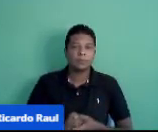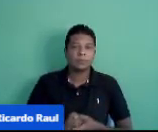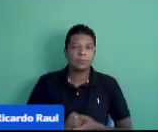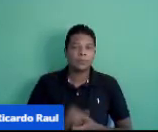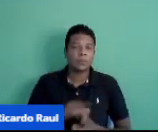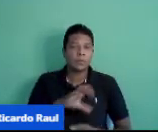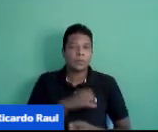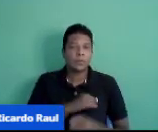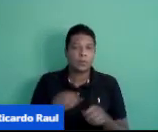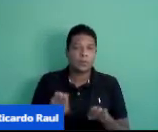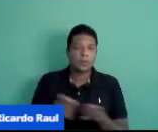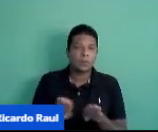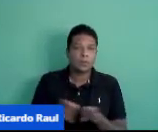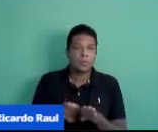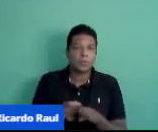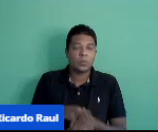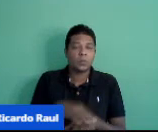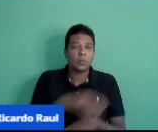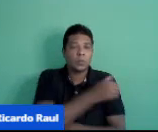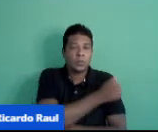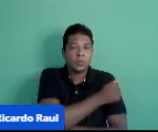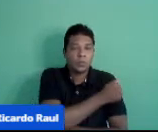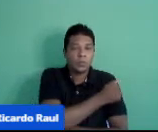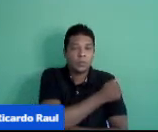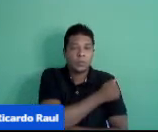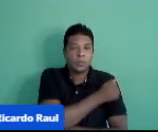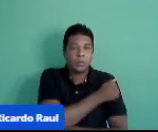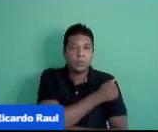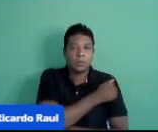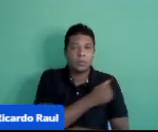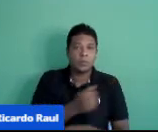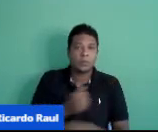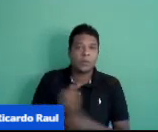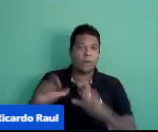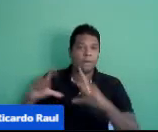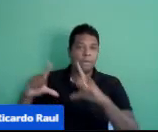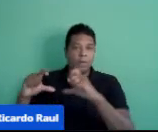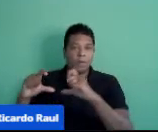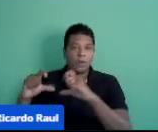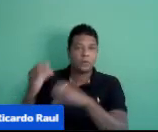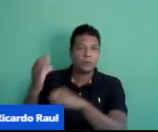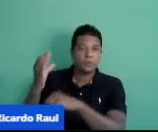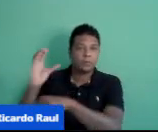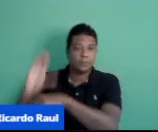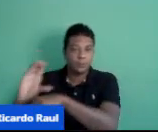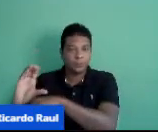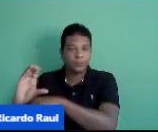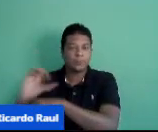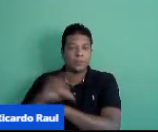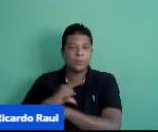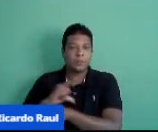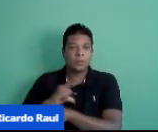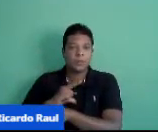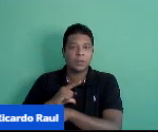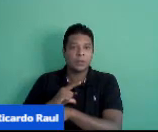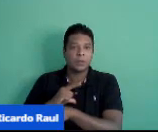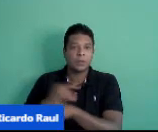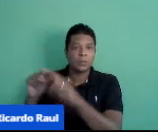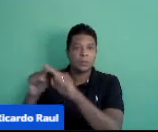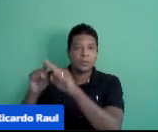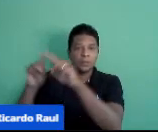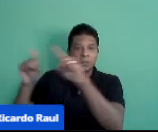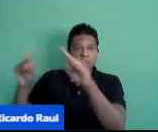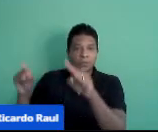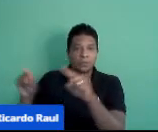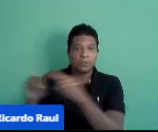dele é a possibilidade do aluno, quando o aluno envia ali uma foto da atividade, tem como você editar em cima daquela foto ali